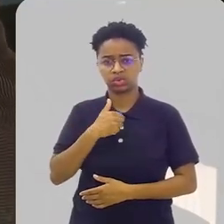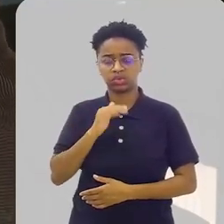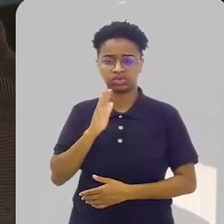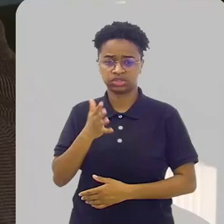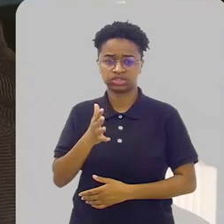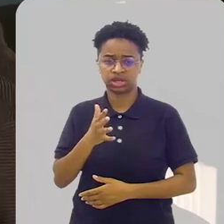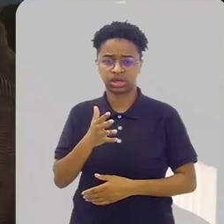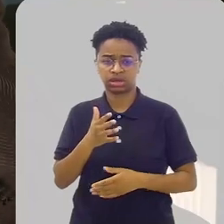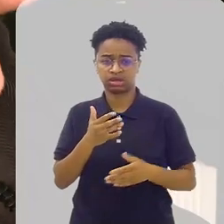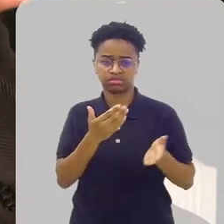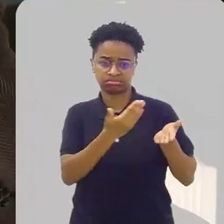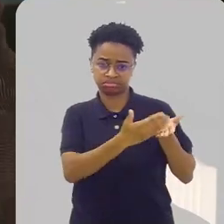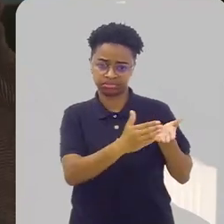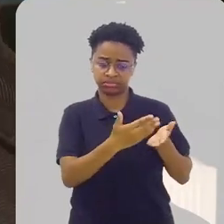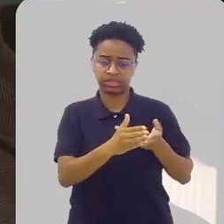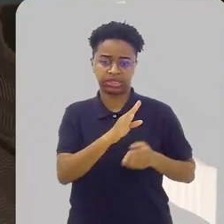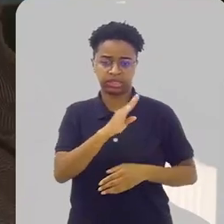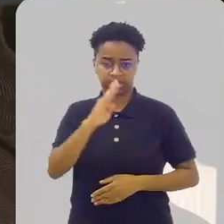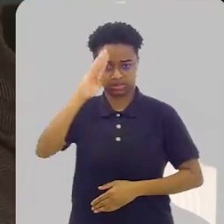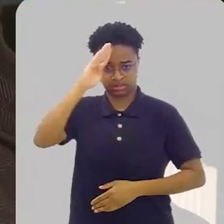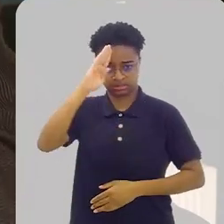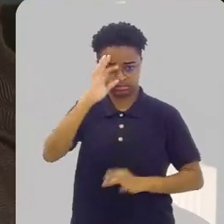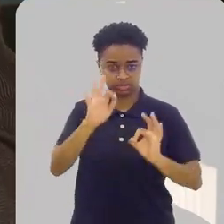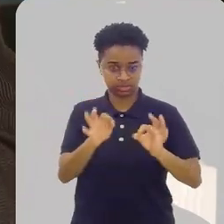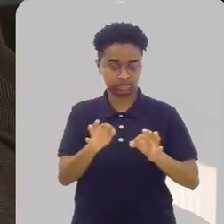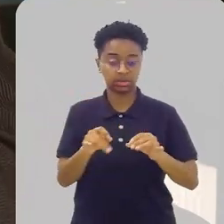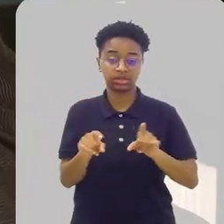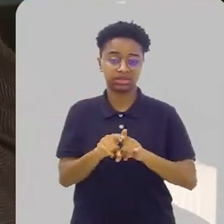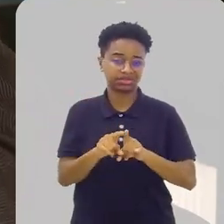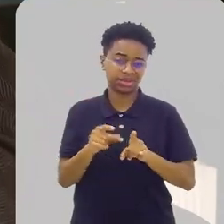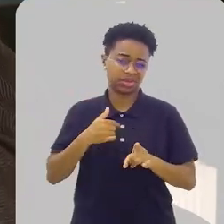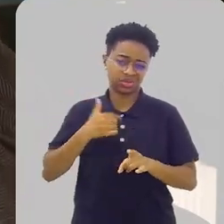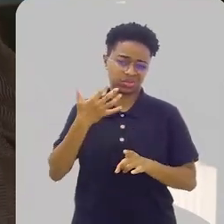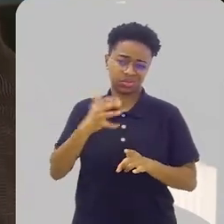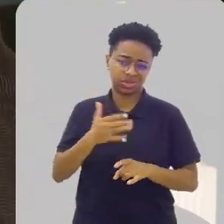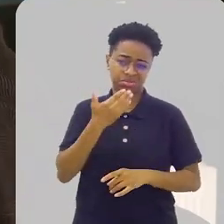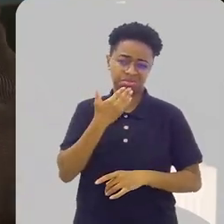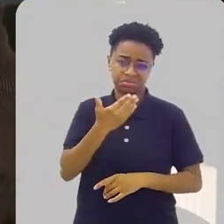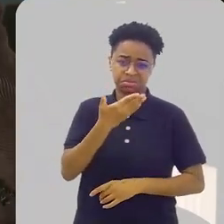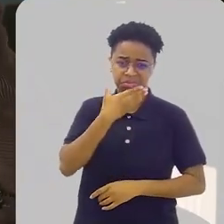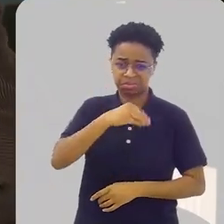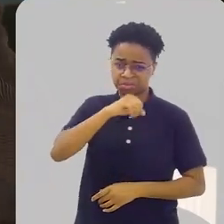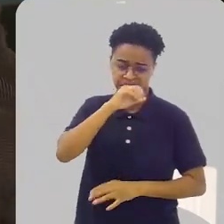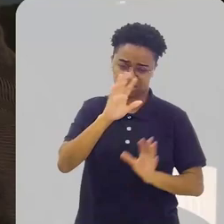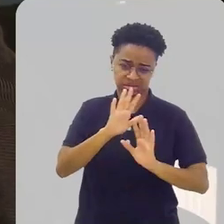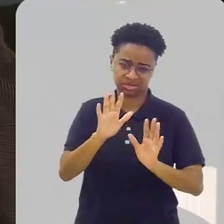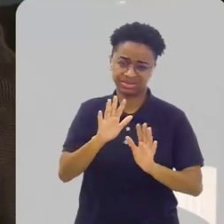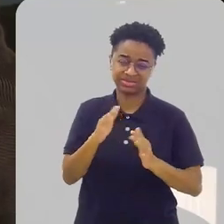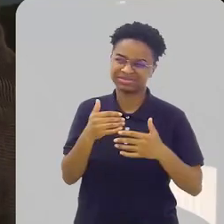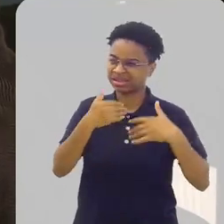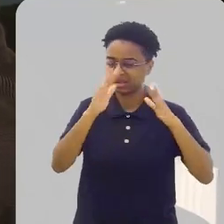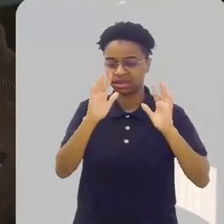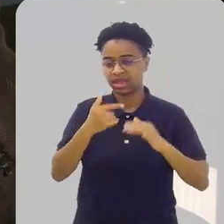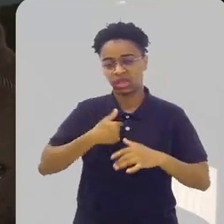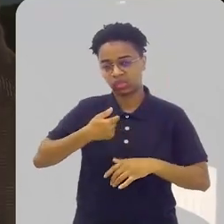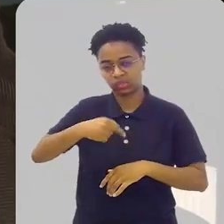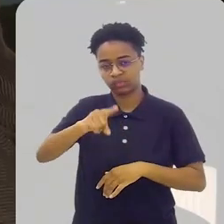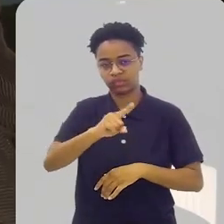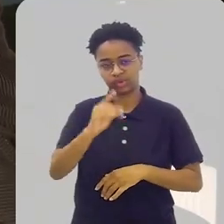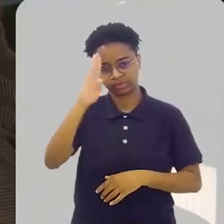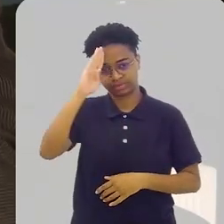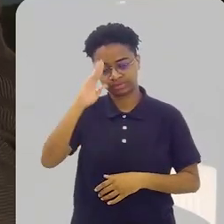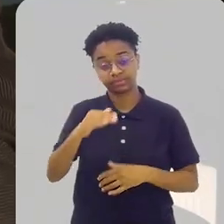eu já tinha sobrado nas Forças militares eu não fui aproveitado né eu também já não queria pedir para o meu pai enfim